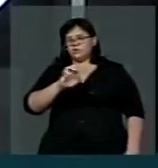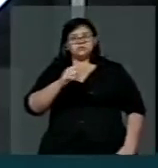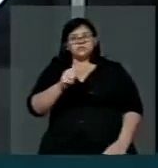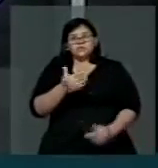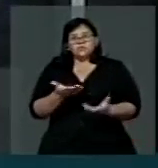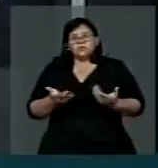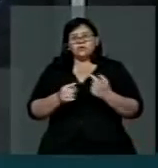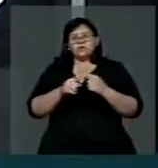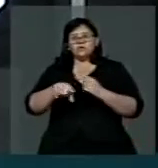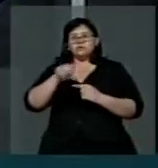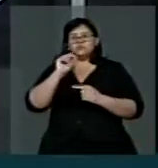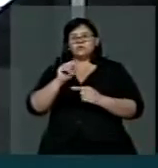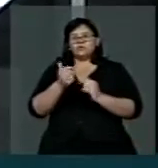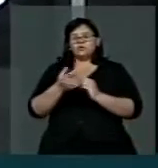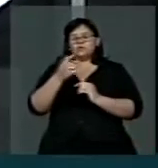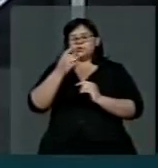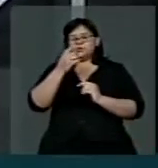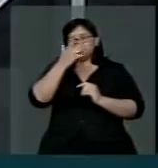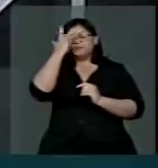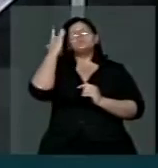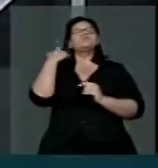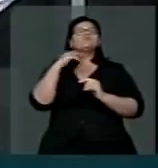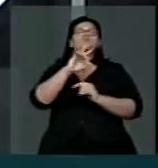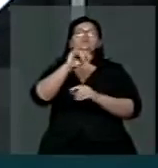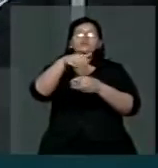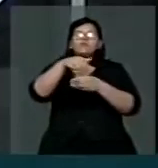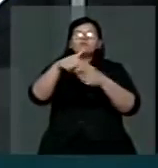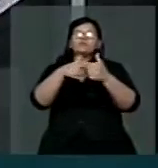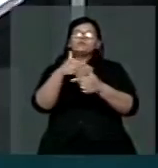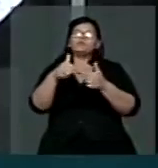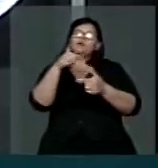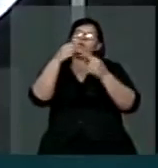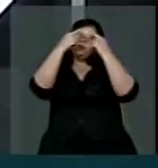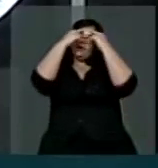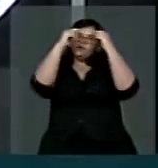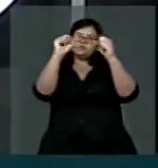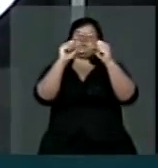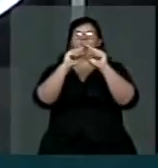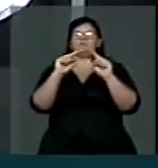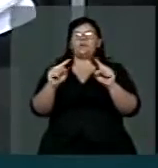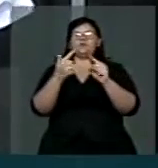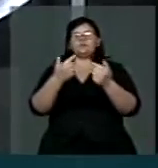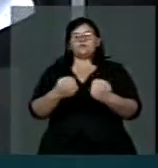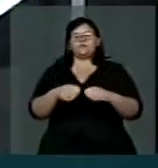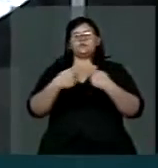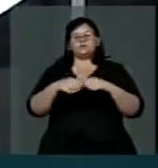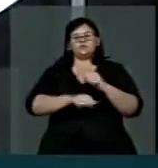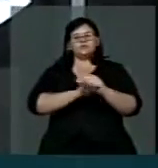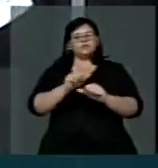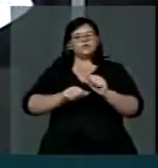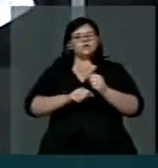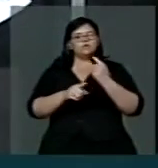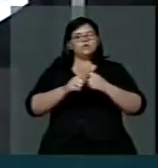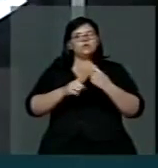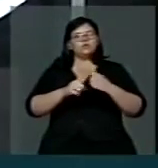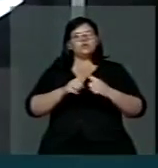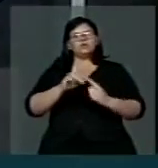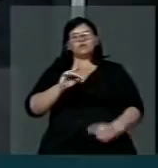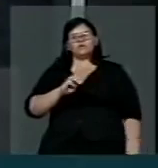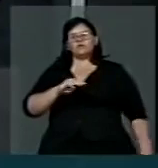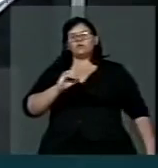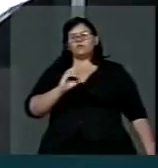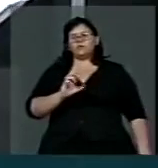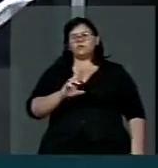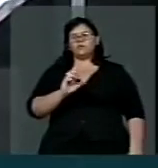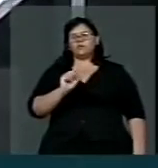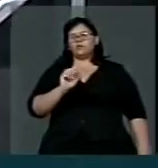a escolha dos dirigentes dos tribunais. Outros sim. Esta mudança é fundamental para o processo de democratização do poder